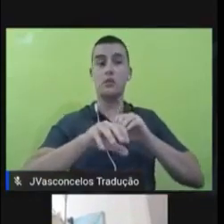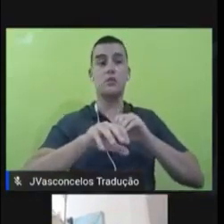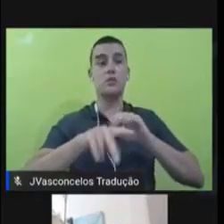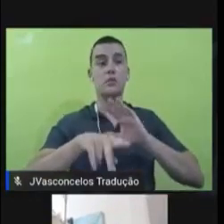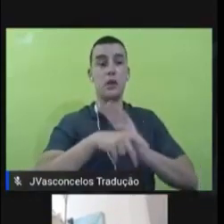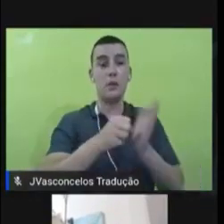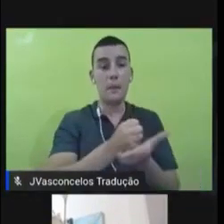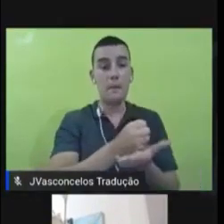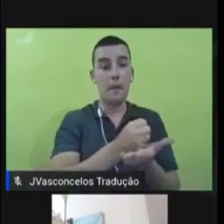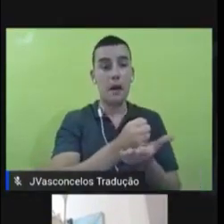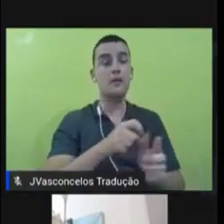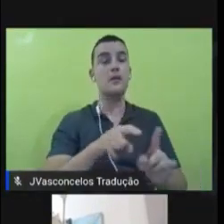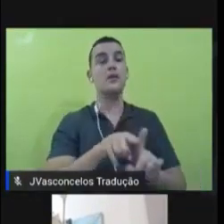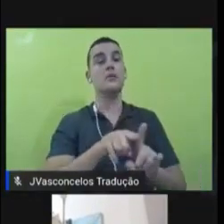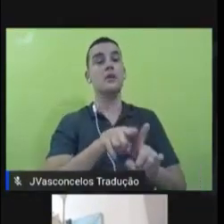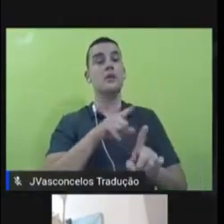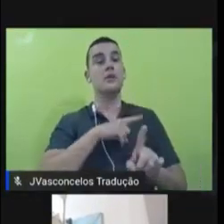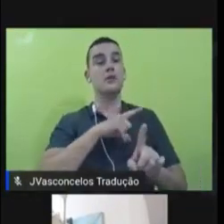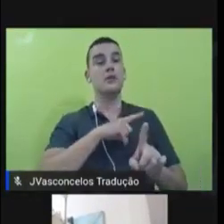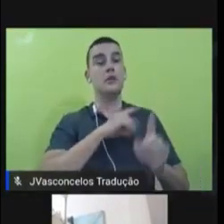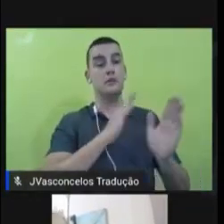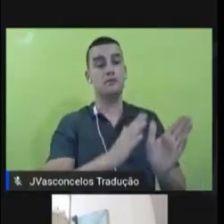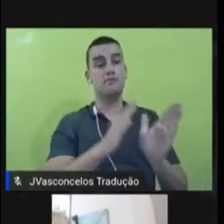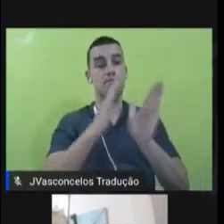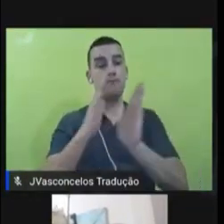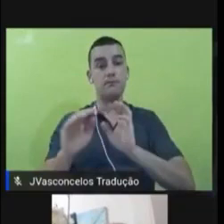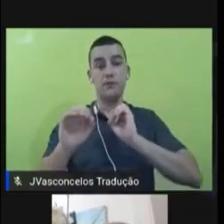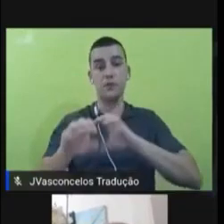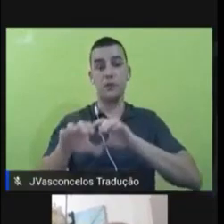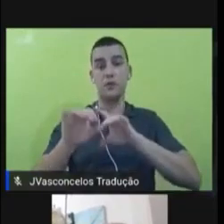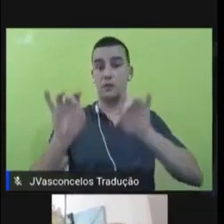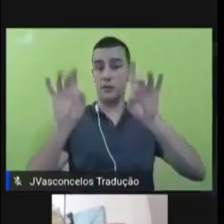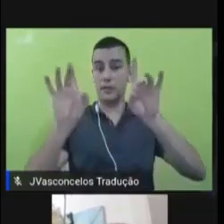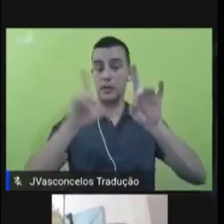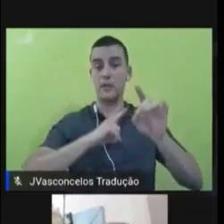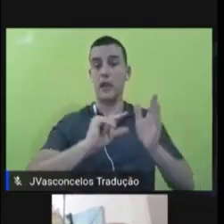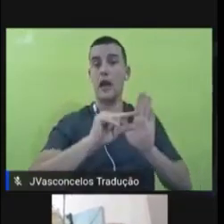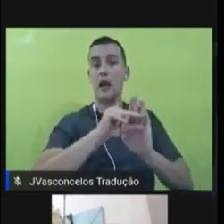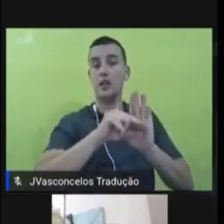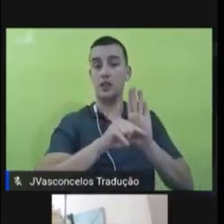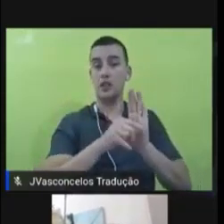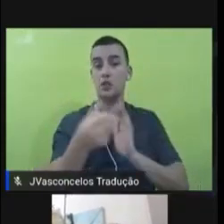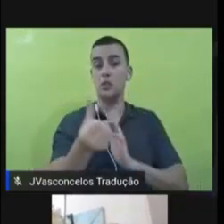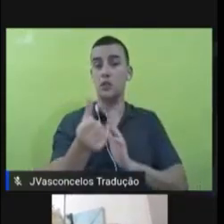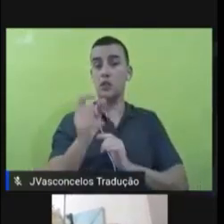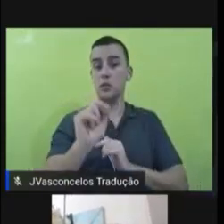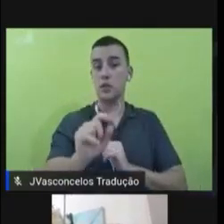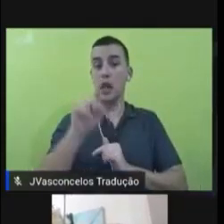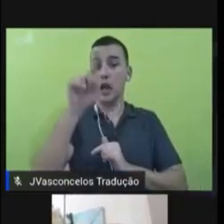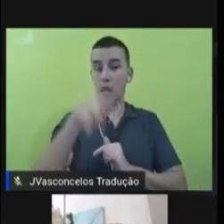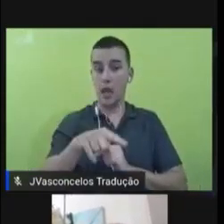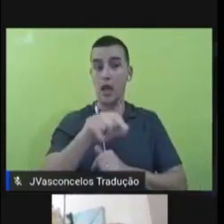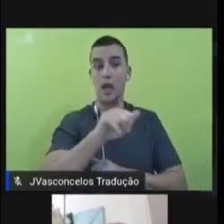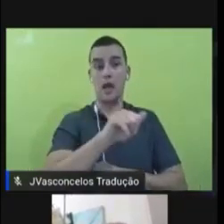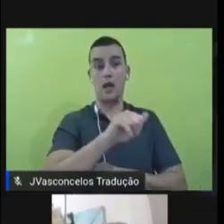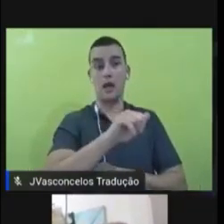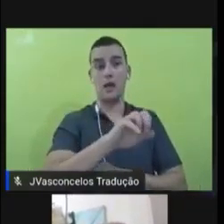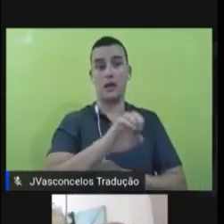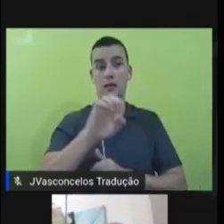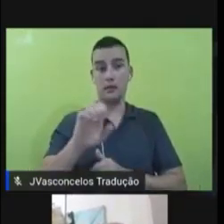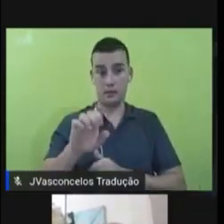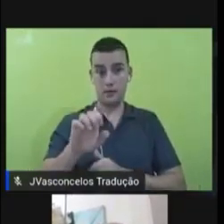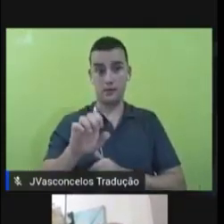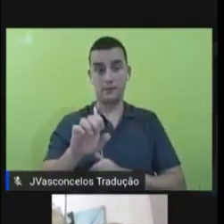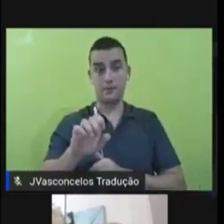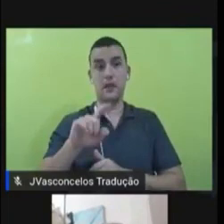e na modalidade de educação especial, o artigo 6º assim menciona: atendimento educacional especializado